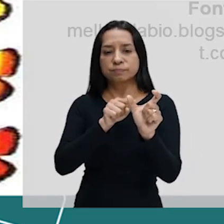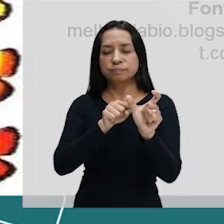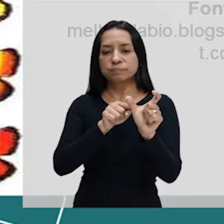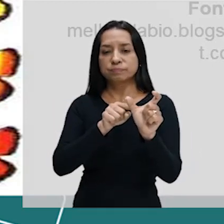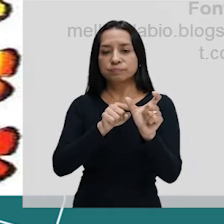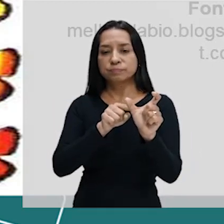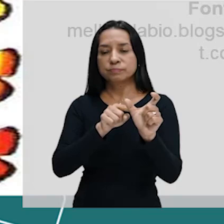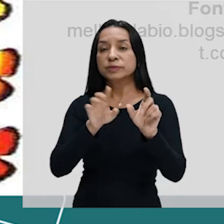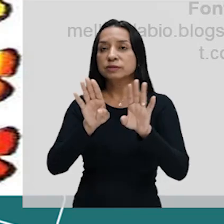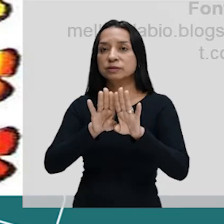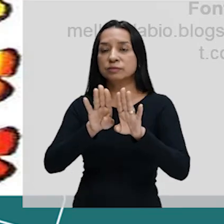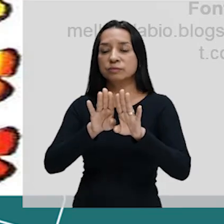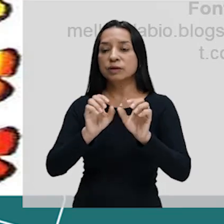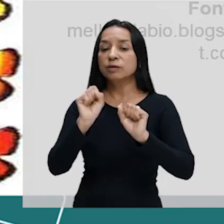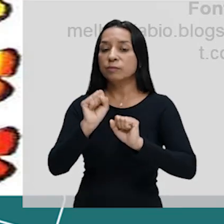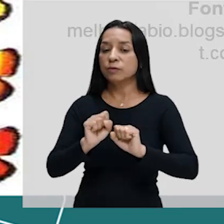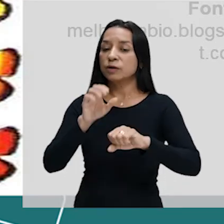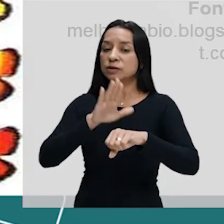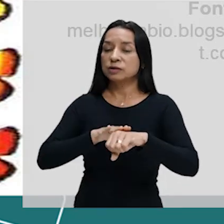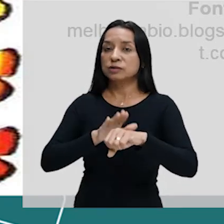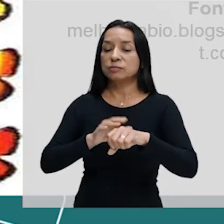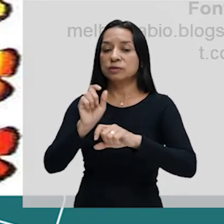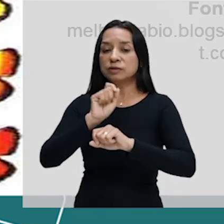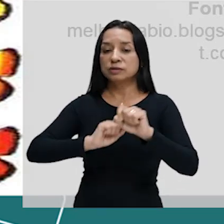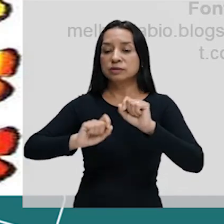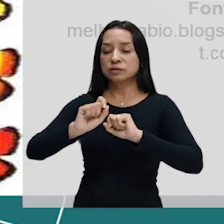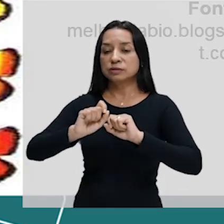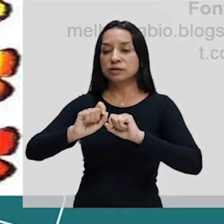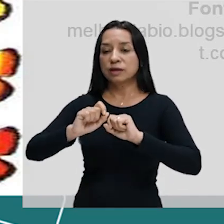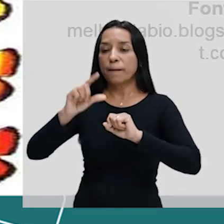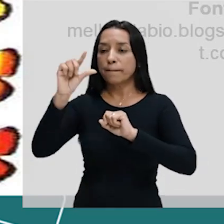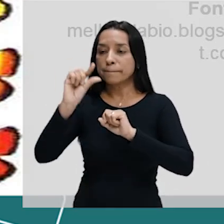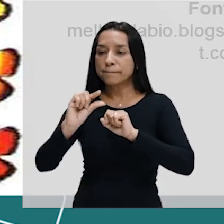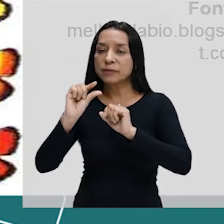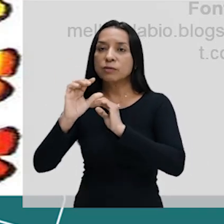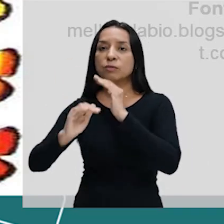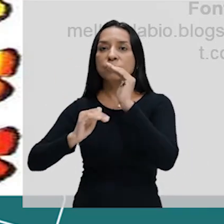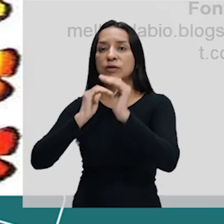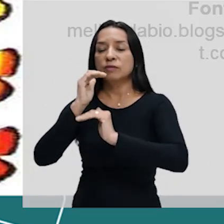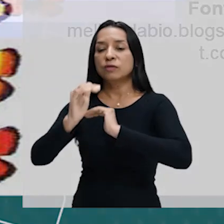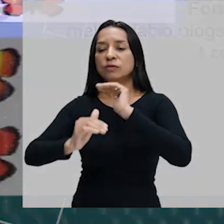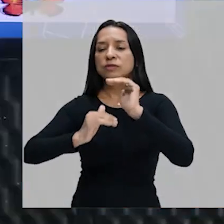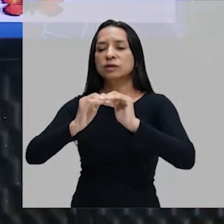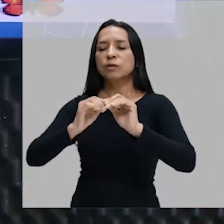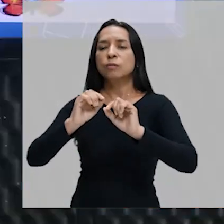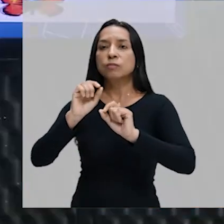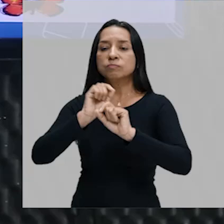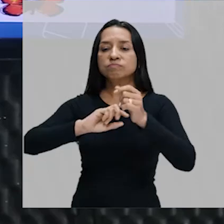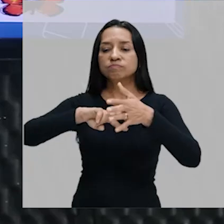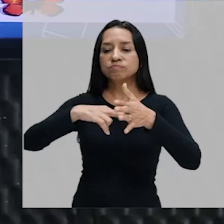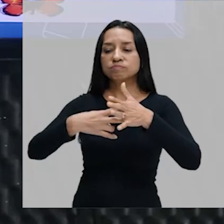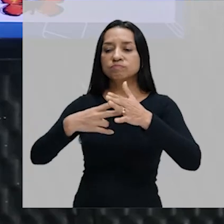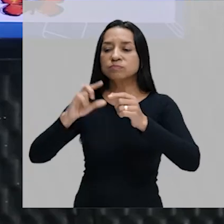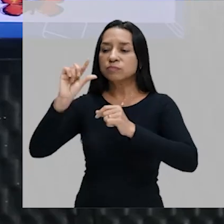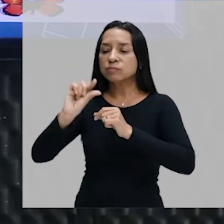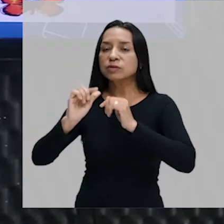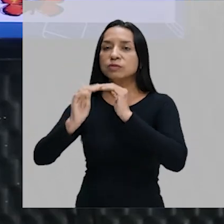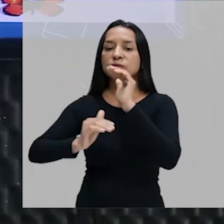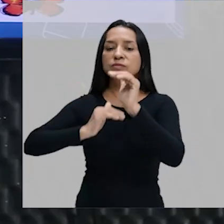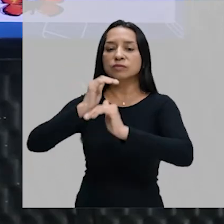ela pode ser chamada de microevolução. O que é a microevolução?